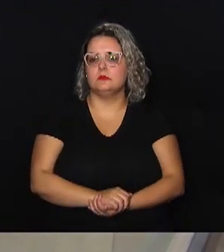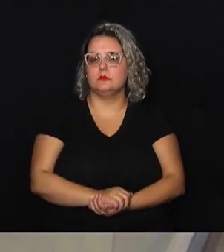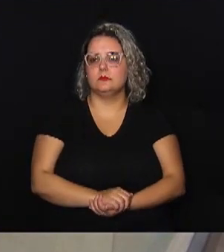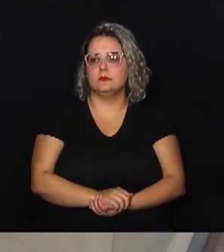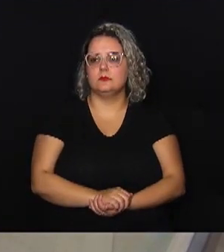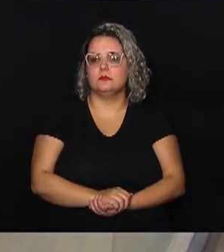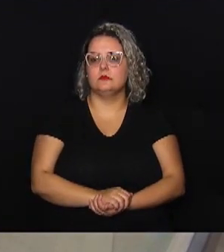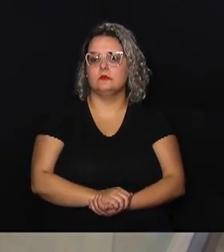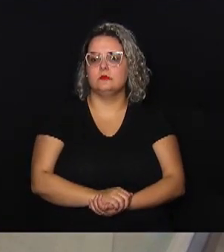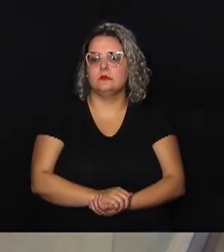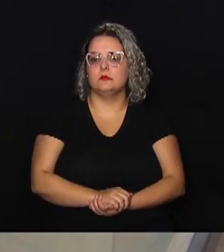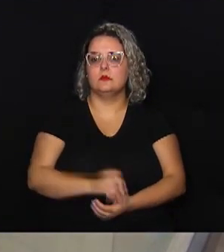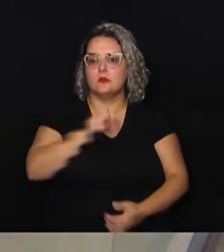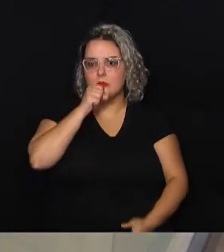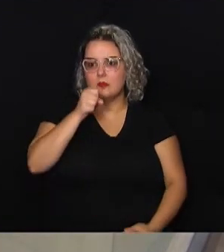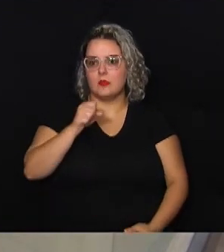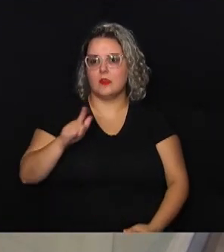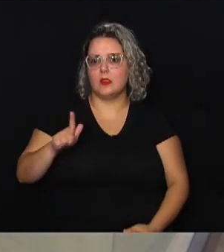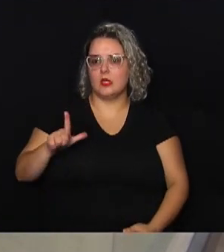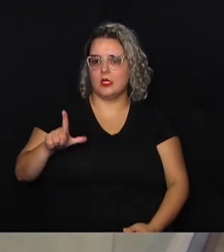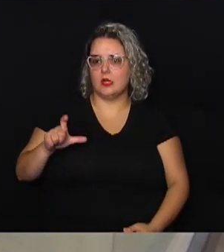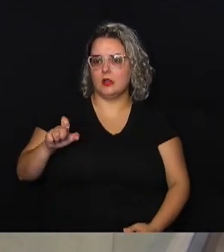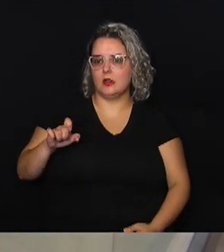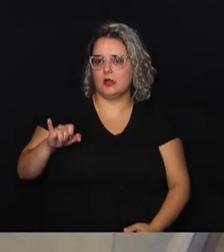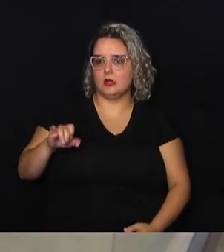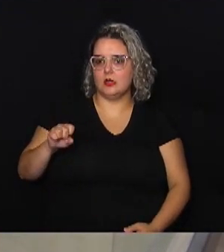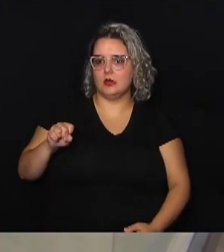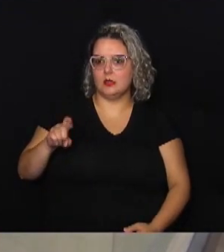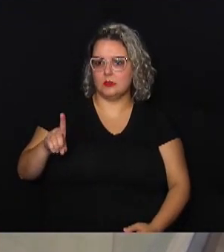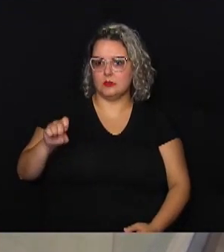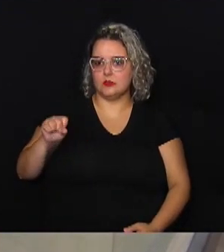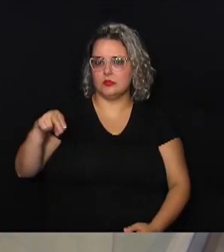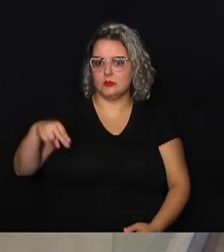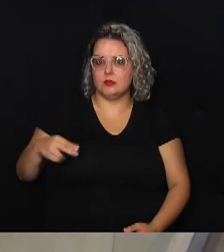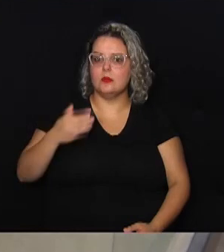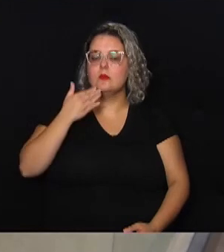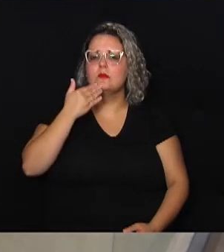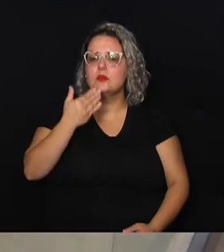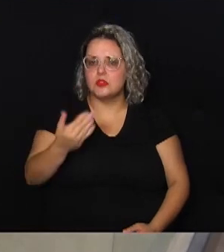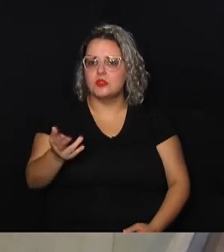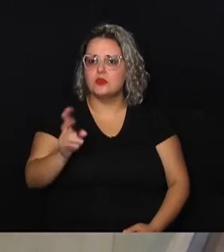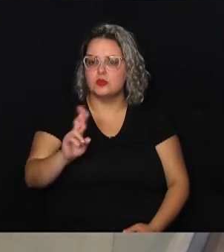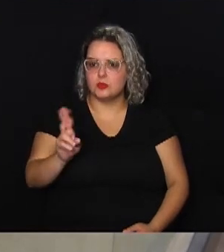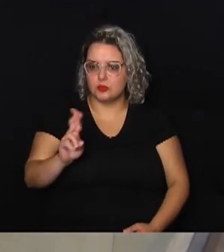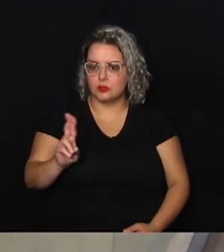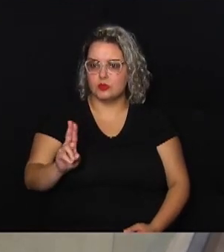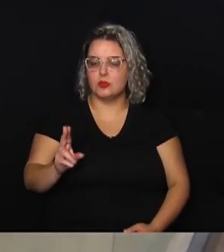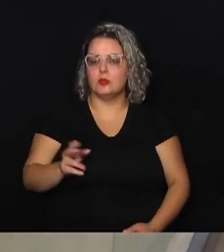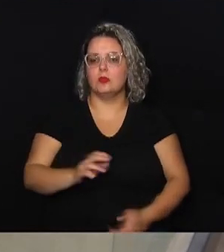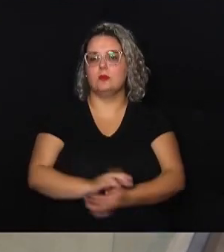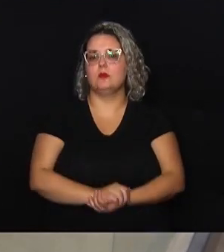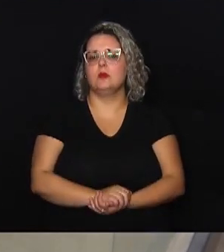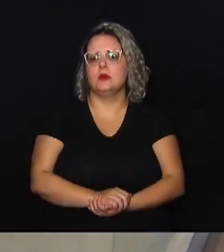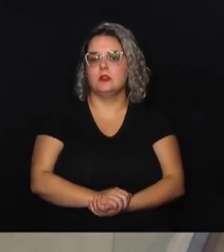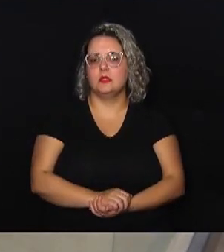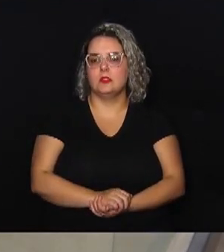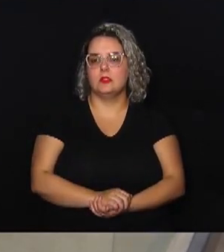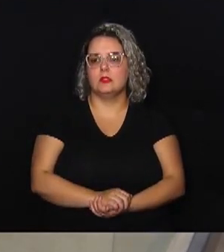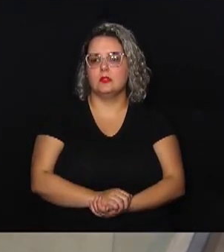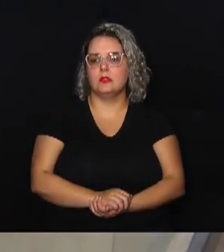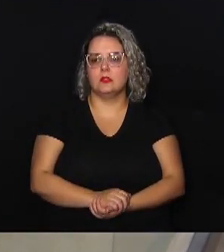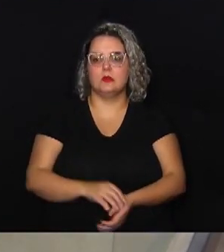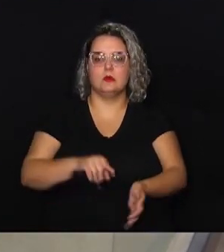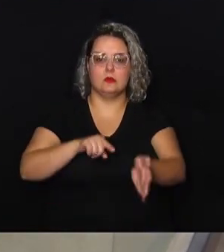Leva o microfone até ele, Gleison. Eu só pediria que você se identificasse, enfim, faça aí sua